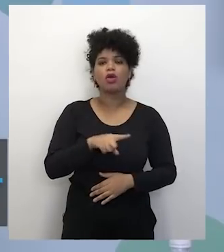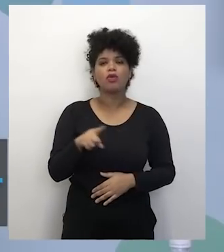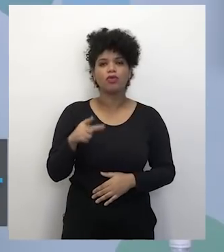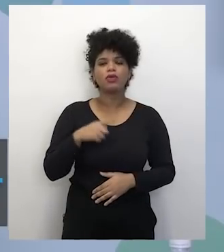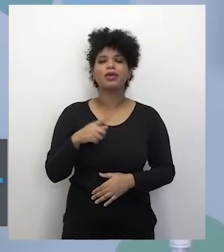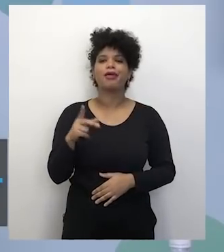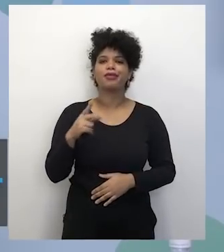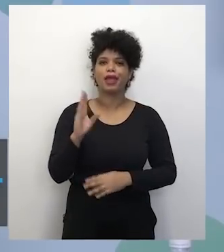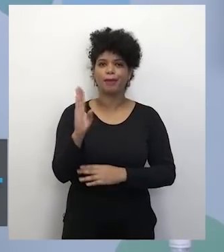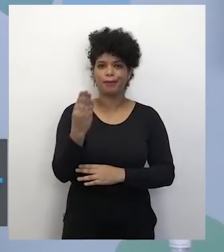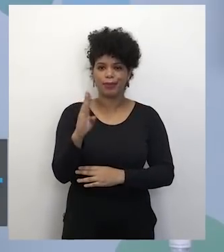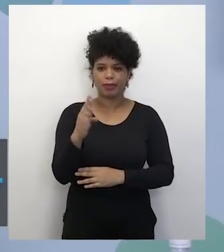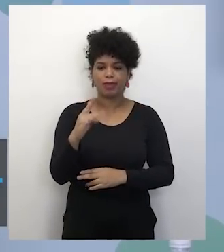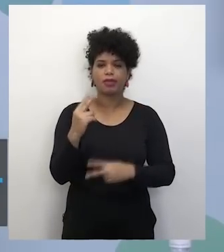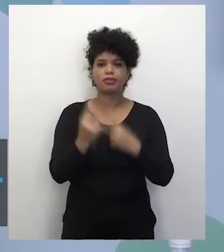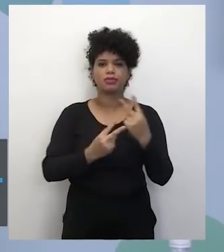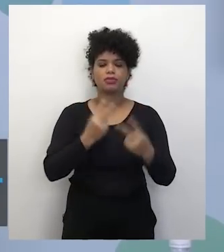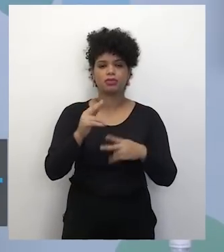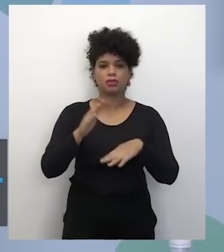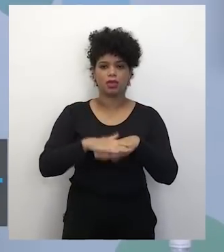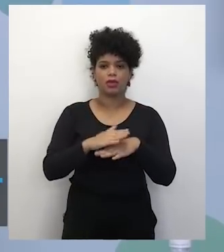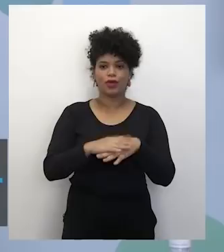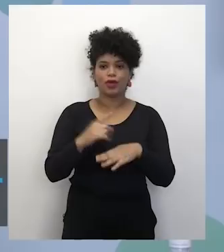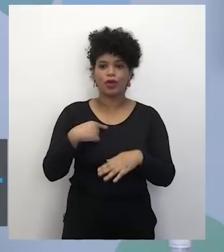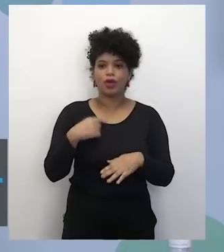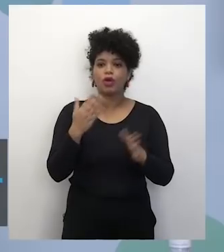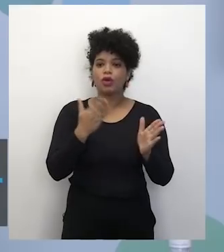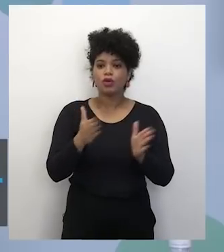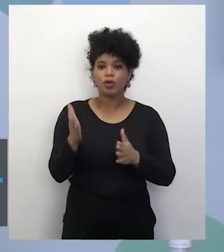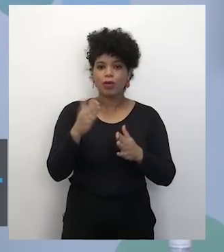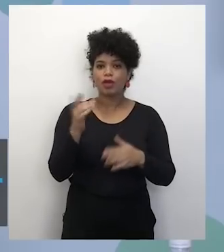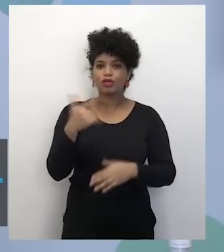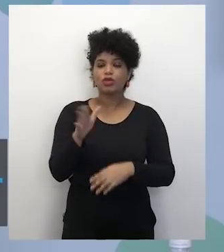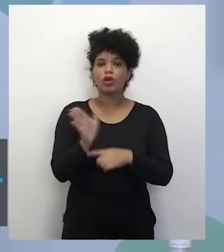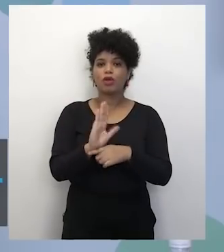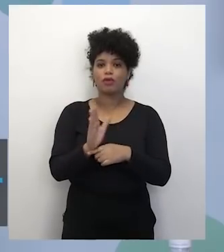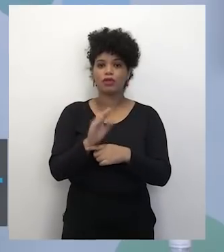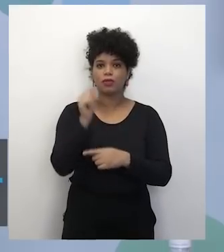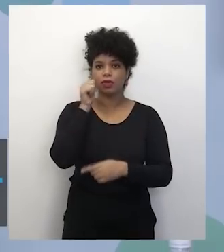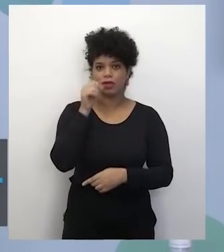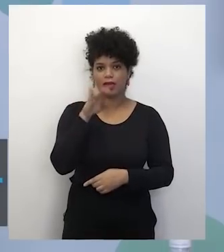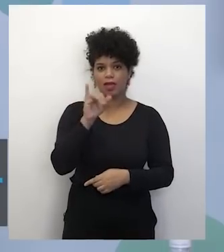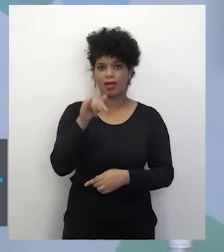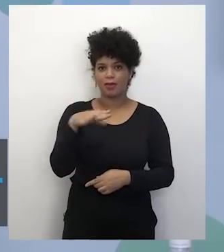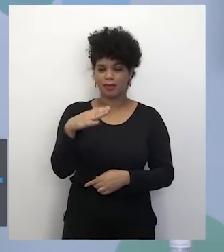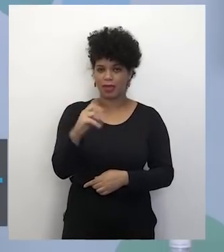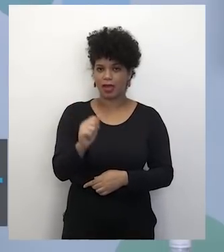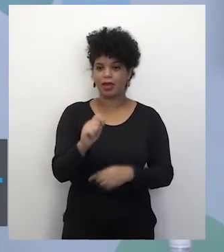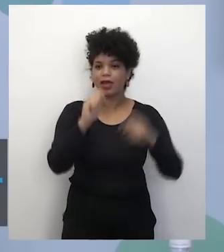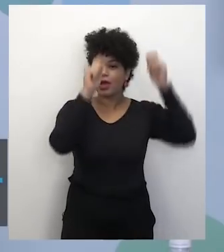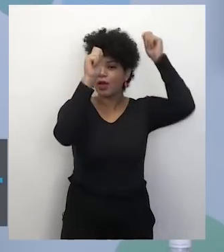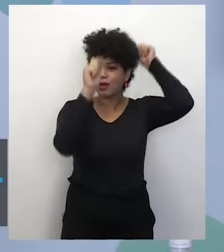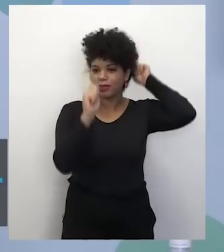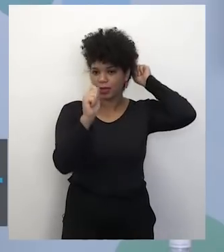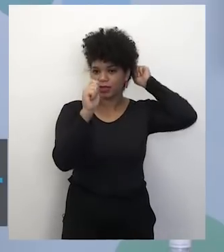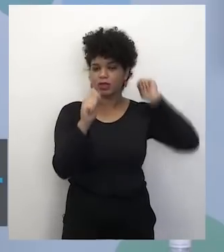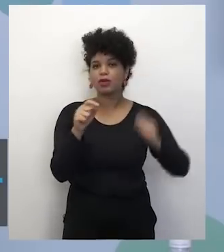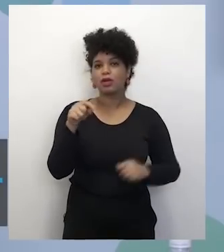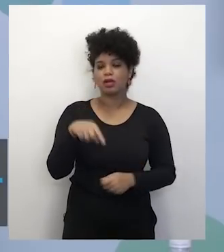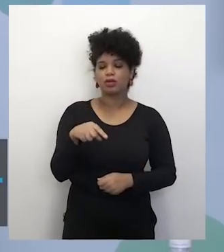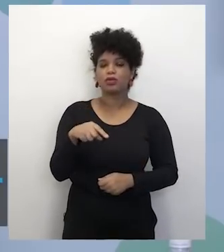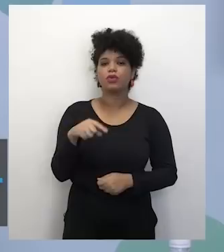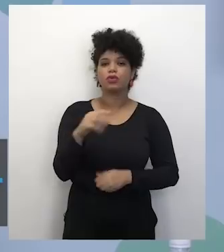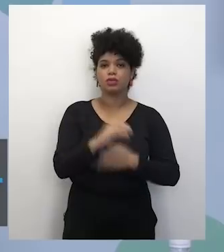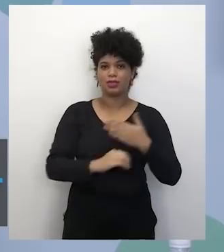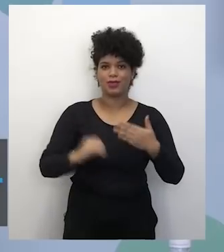todo o bimestre, a gente vai passar novamente o vídeo da Bianca. A Bianca é a embaixadora do CMSP, né? Eu vou pedir